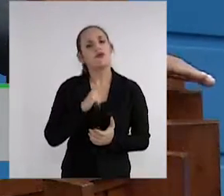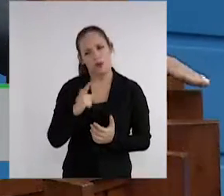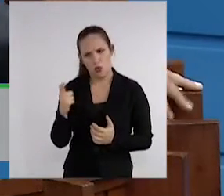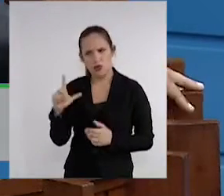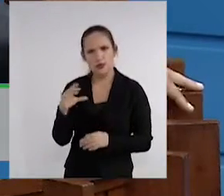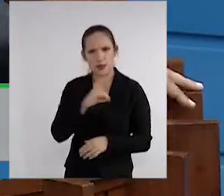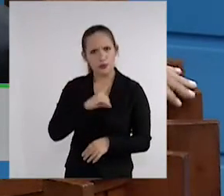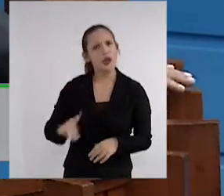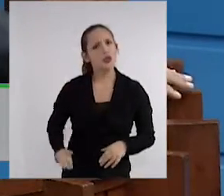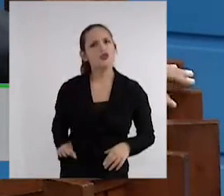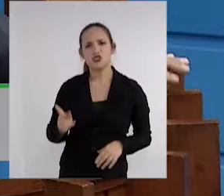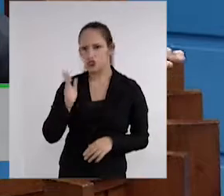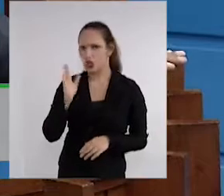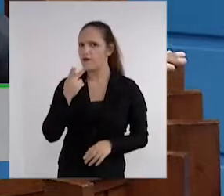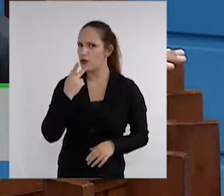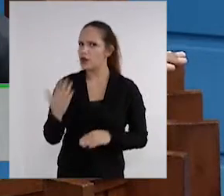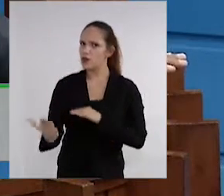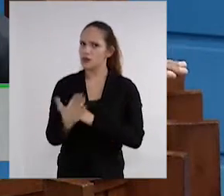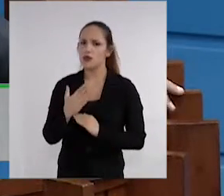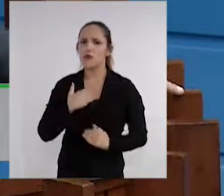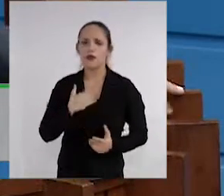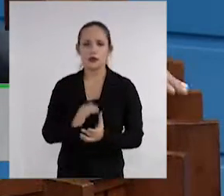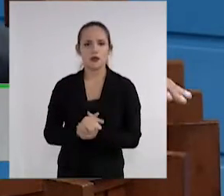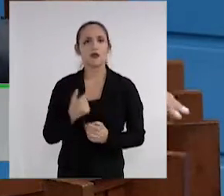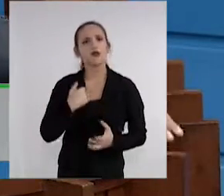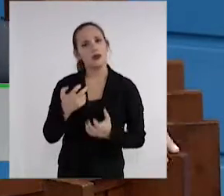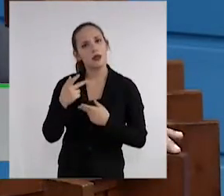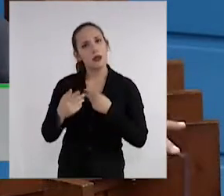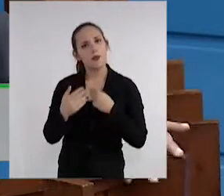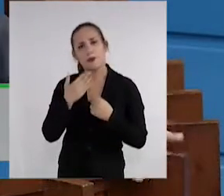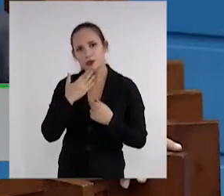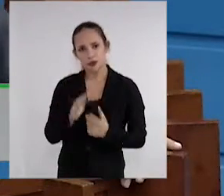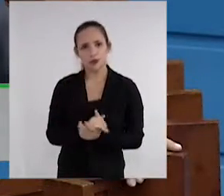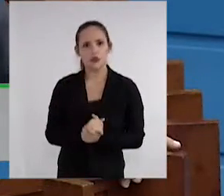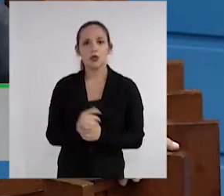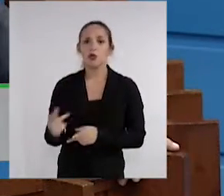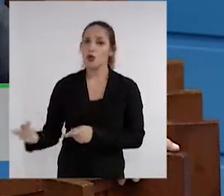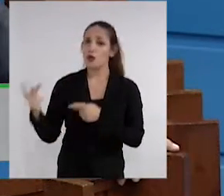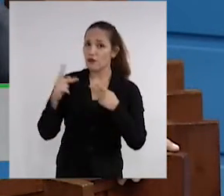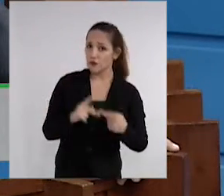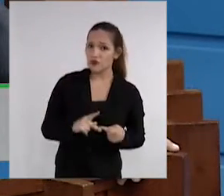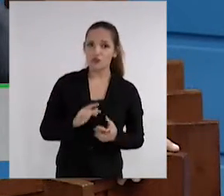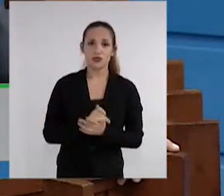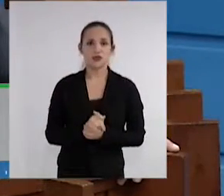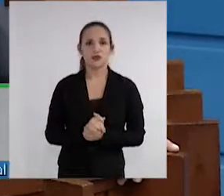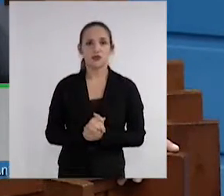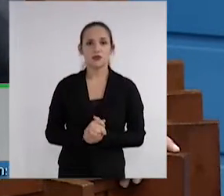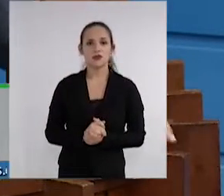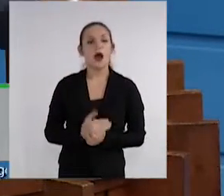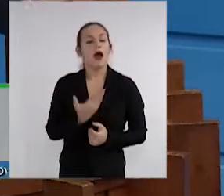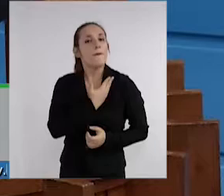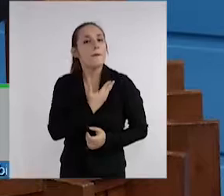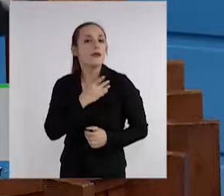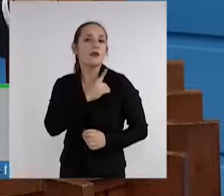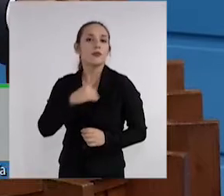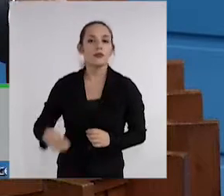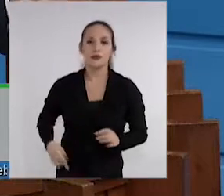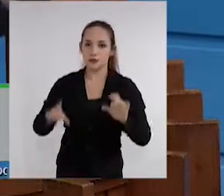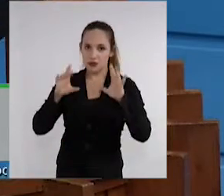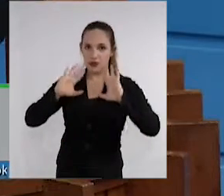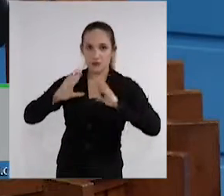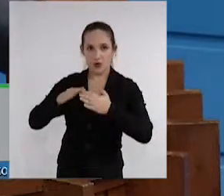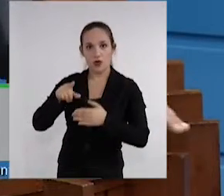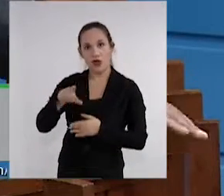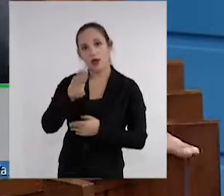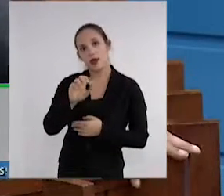outros deputados, que eu gostaria aqui, inclusive, de fazer esse convite aos meus colegas deputados, em especial o deputado